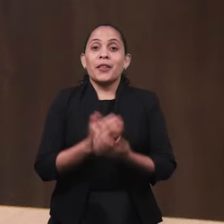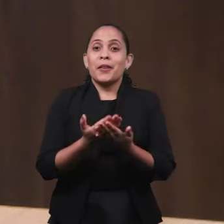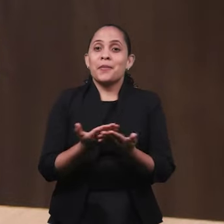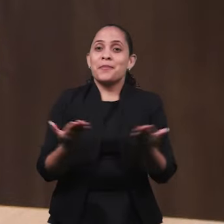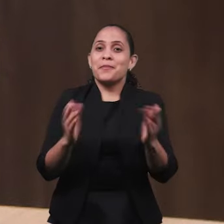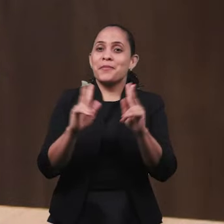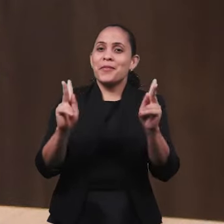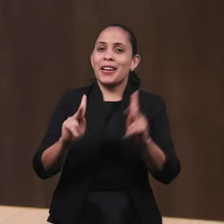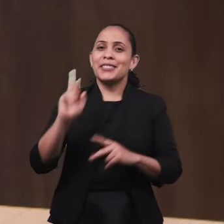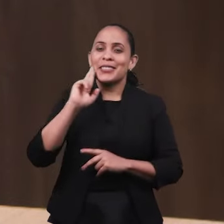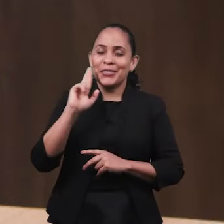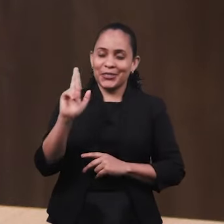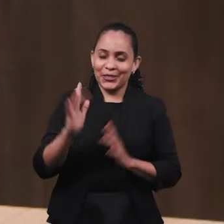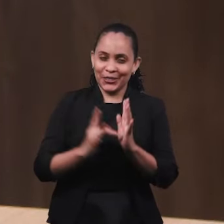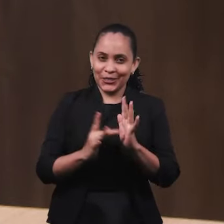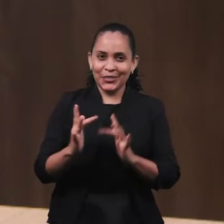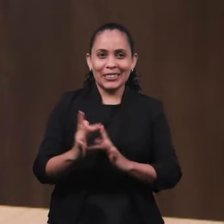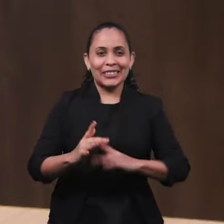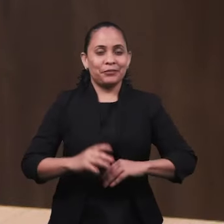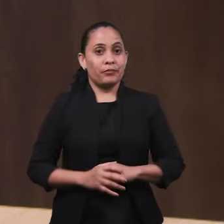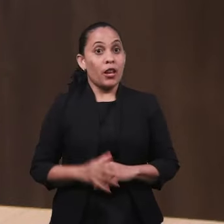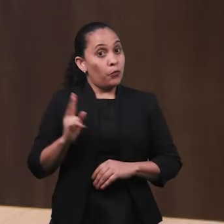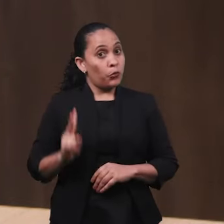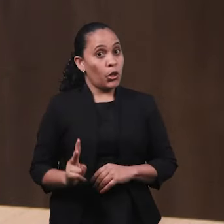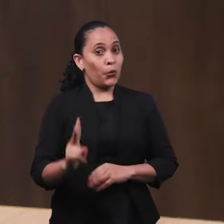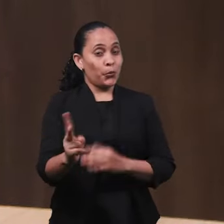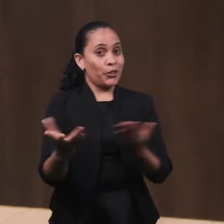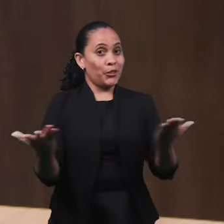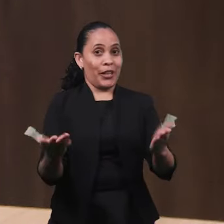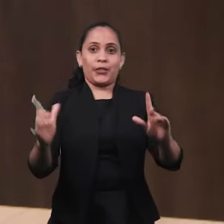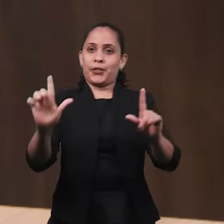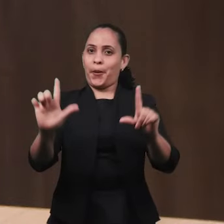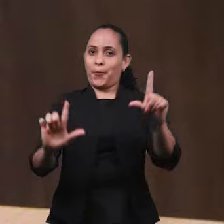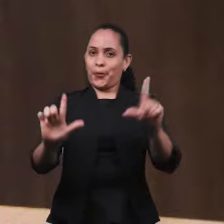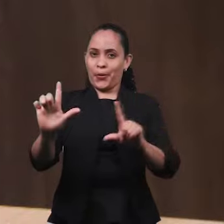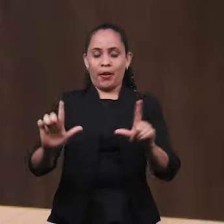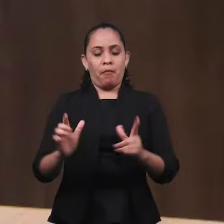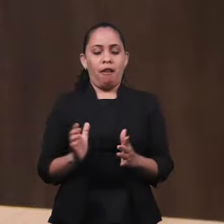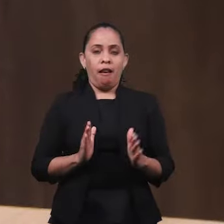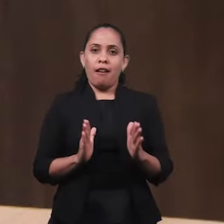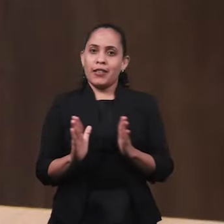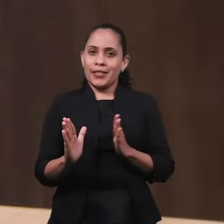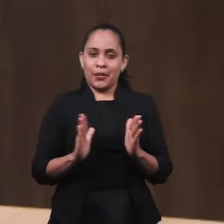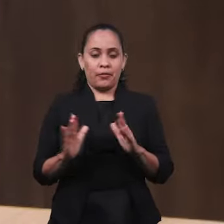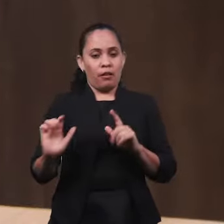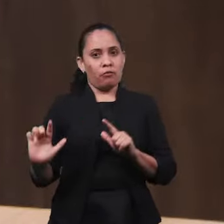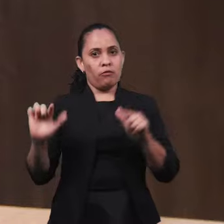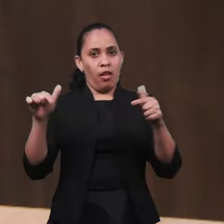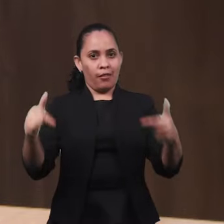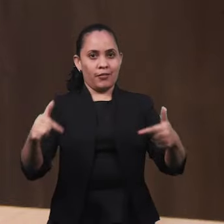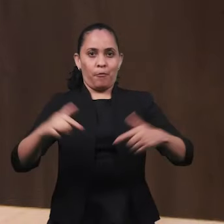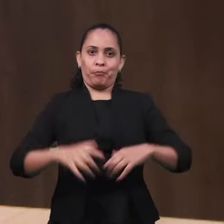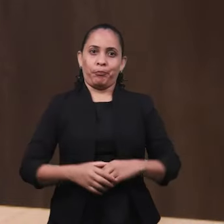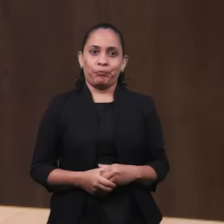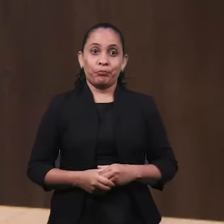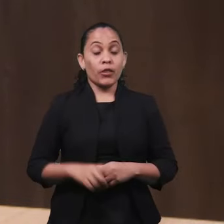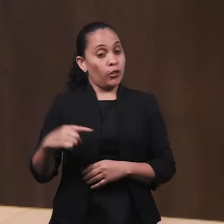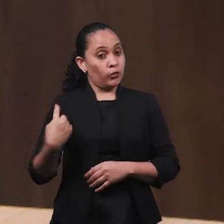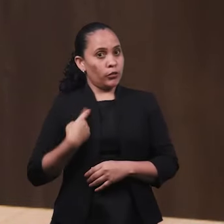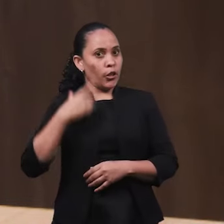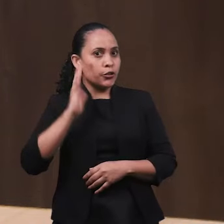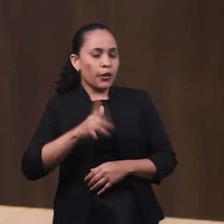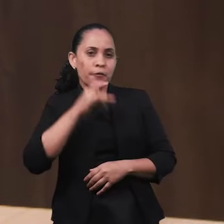paz do Senhor a todos. Estamos dando continuidade ao nosso programa Acessibilidade em Ação. E nós já